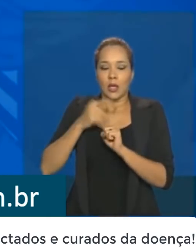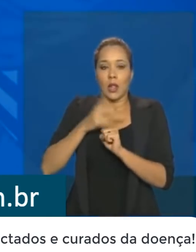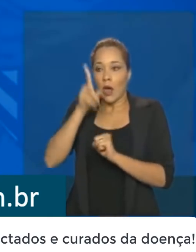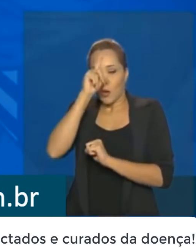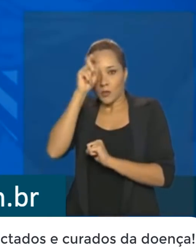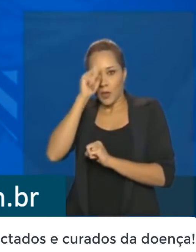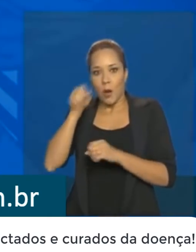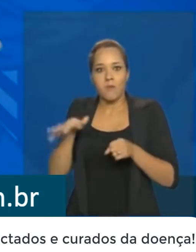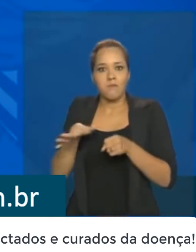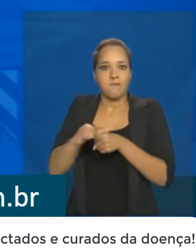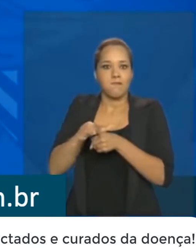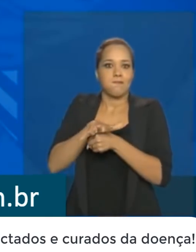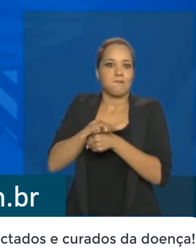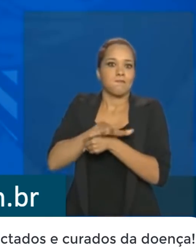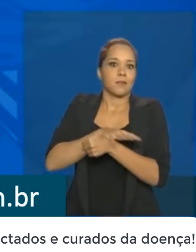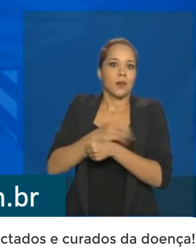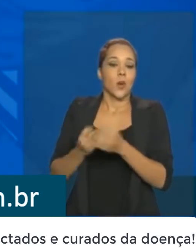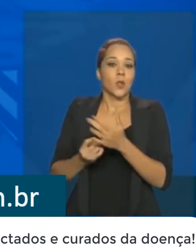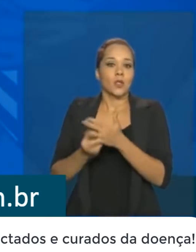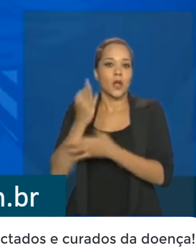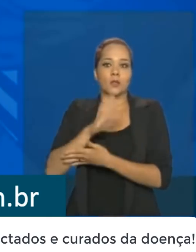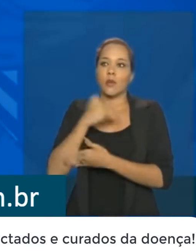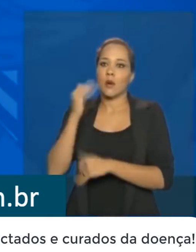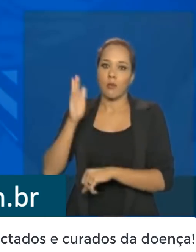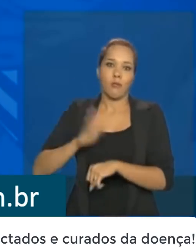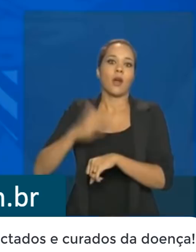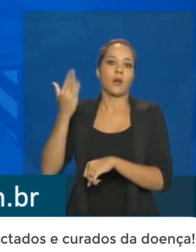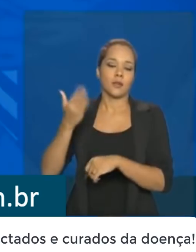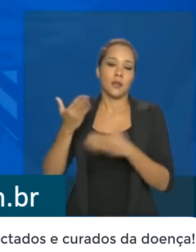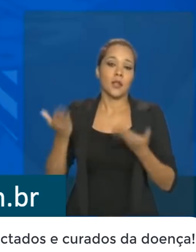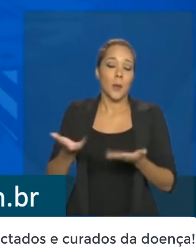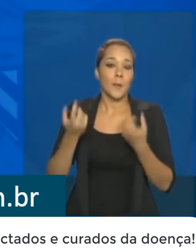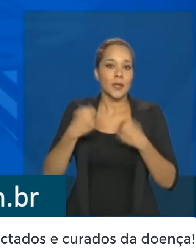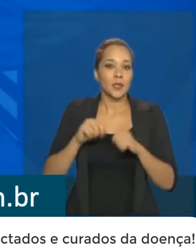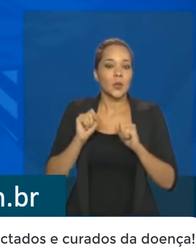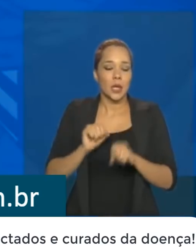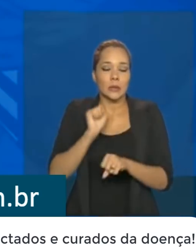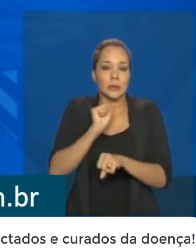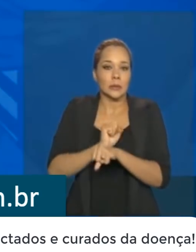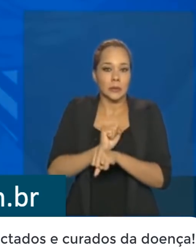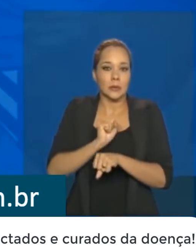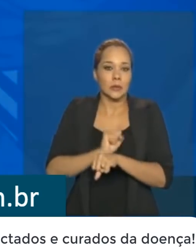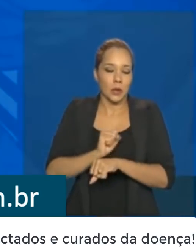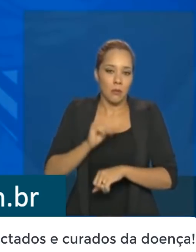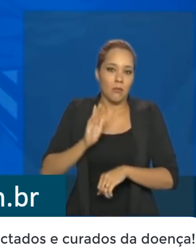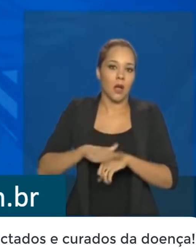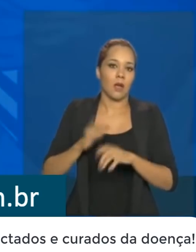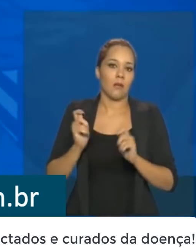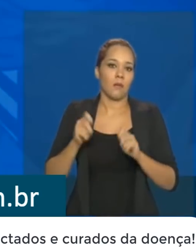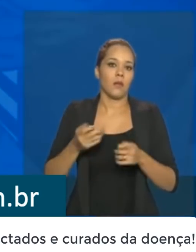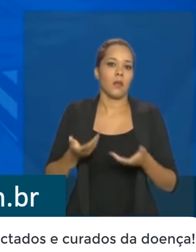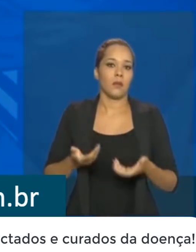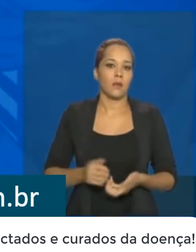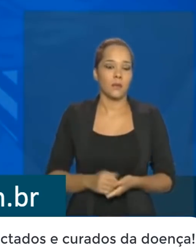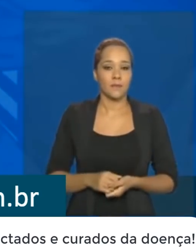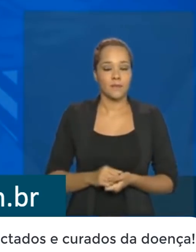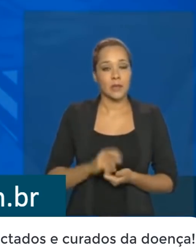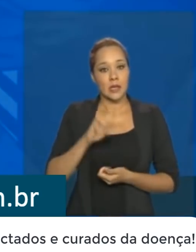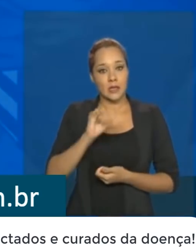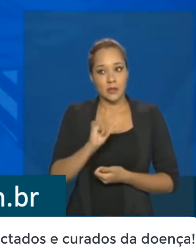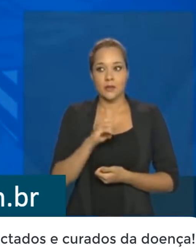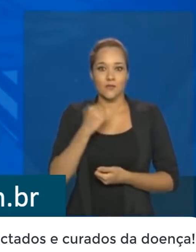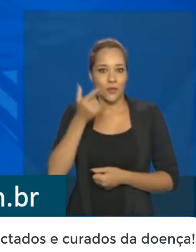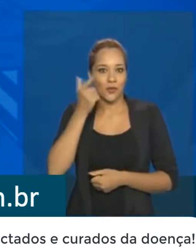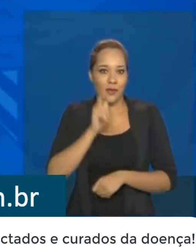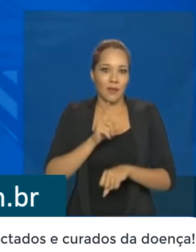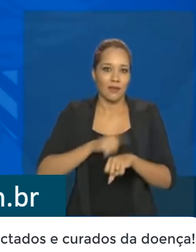hospital, o número de óbitos é muito maior. Por isso que nós vamos empurrar o máximo que a gente puder. Quem sabe, se nós ganharmos